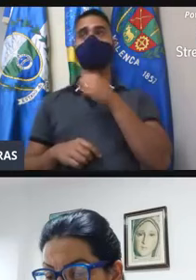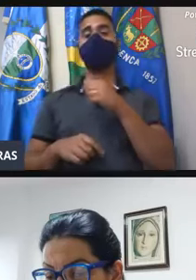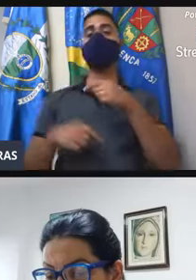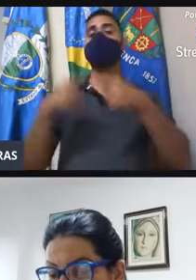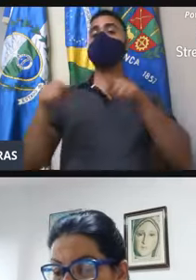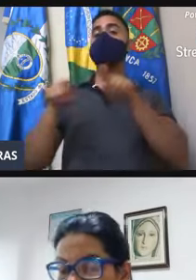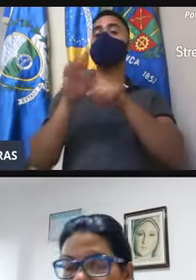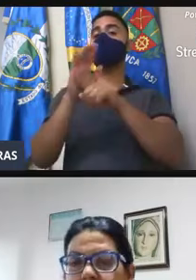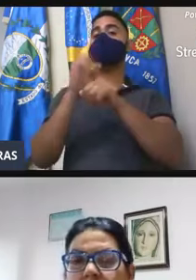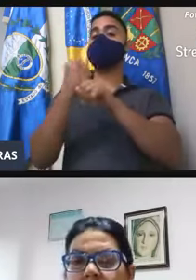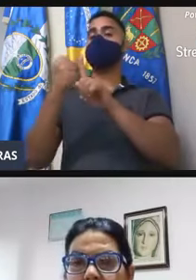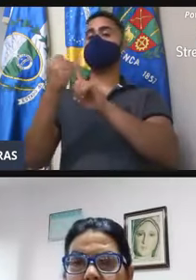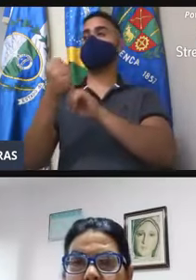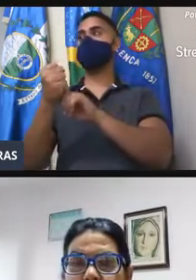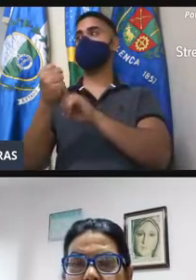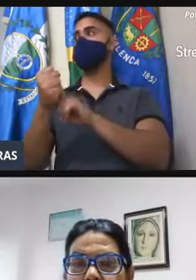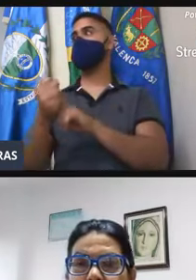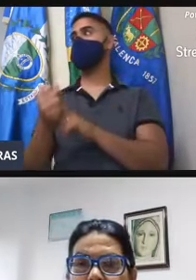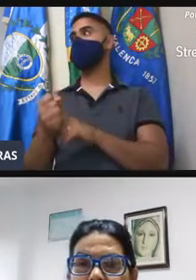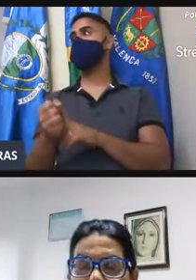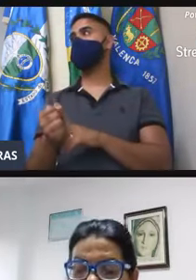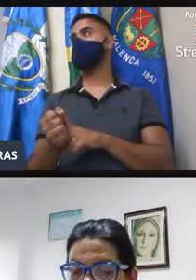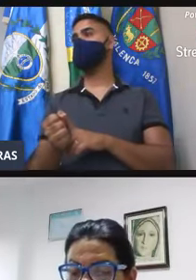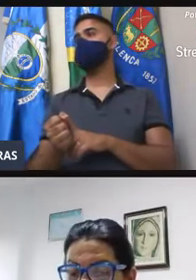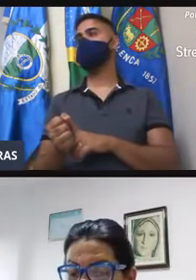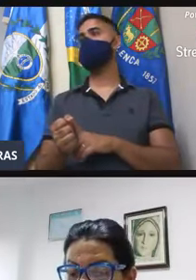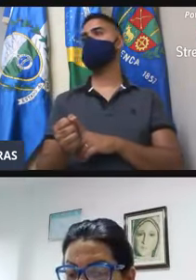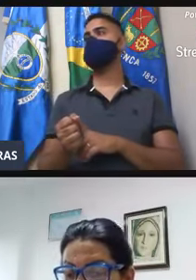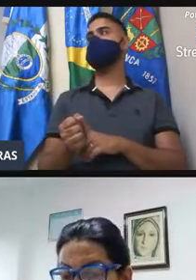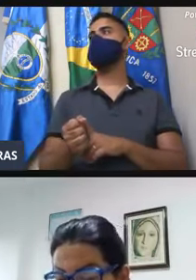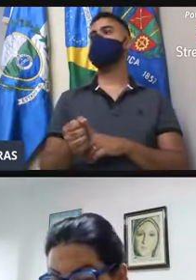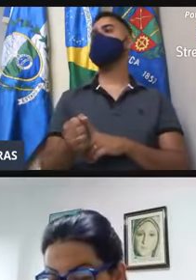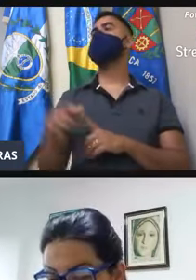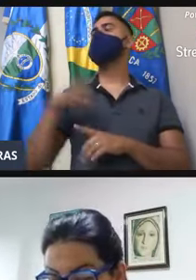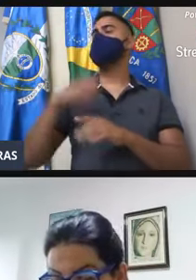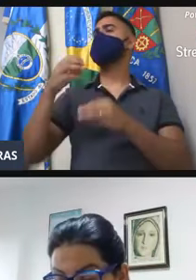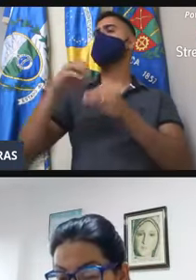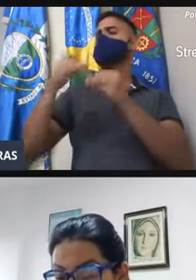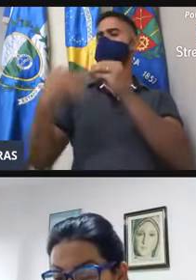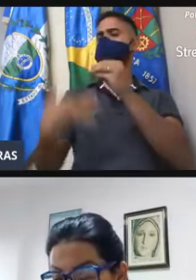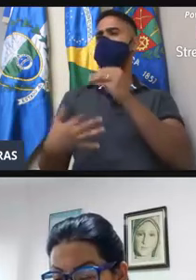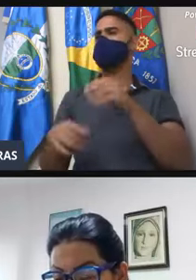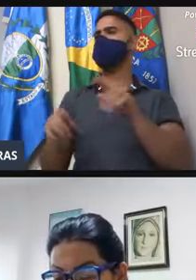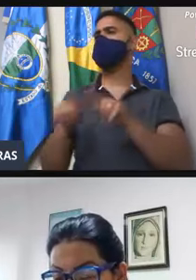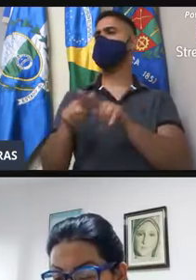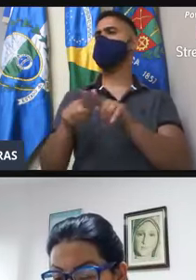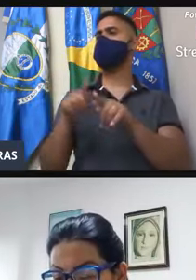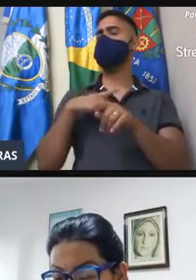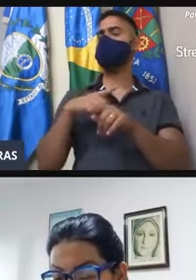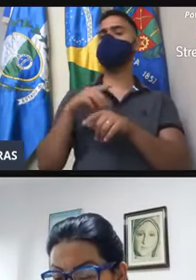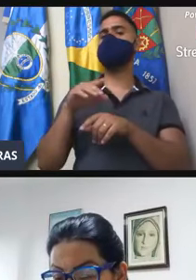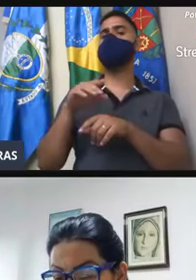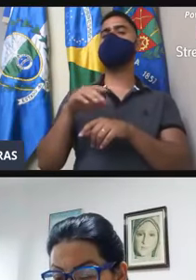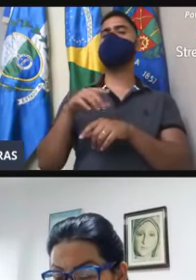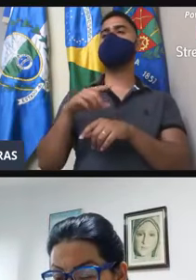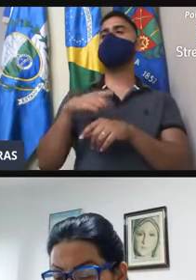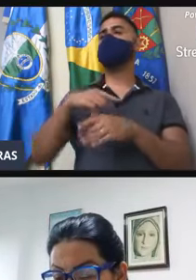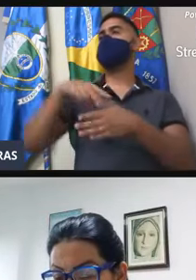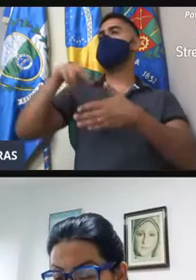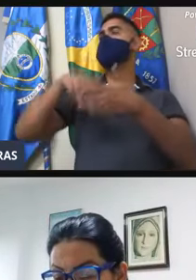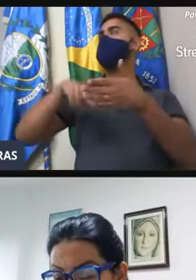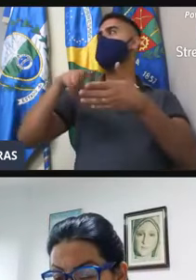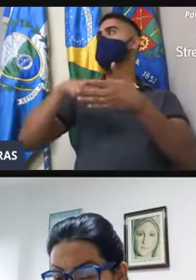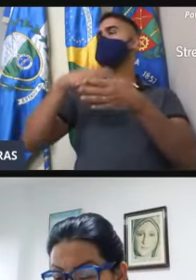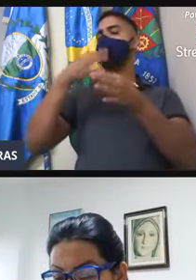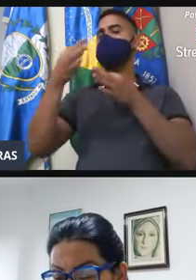Assistência Social. O vereador Marquinho retirou a emenda dele, conforme justificativa já, e tem uma emenda minha. Então, eu vou ler